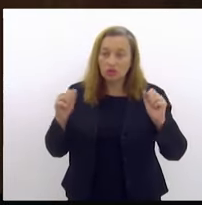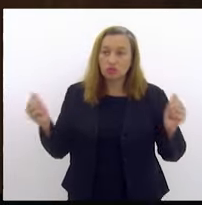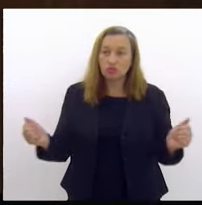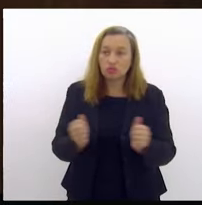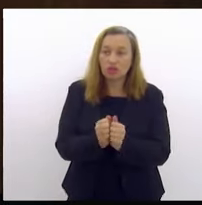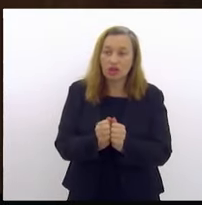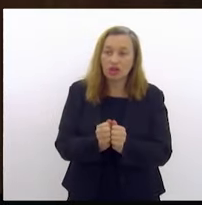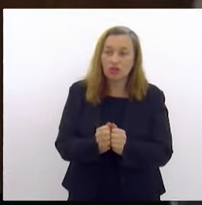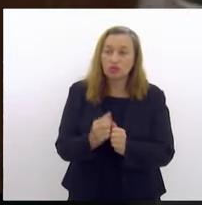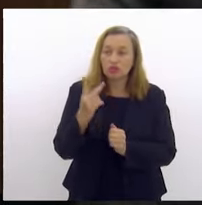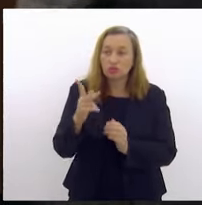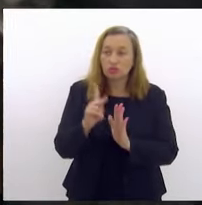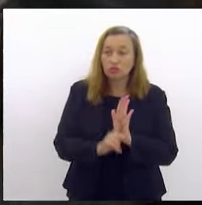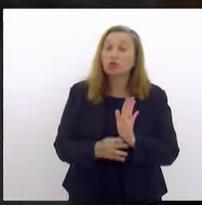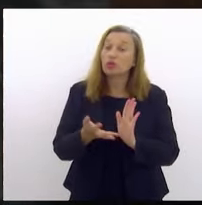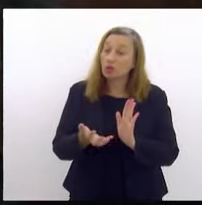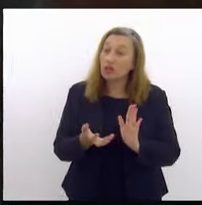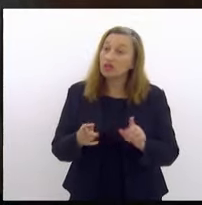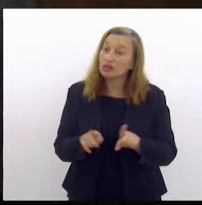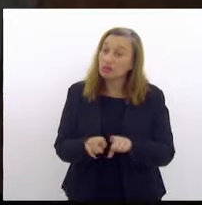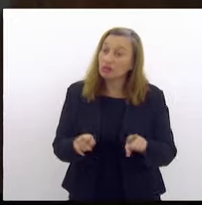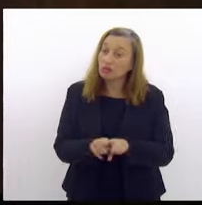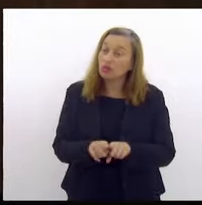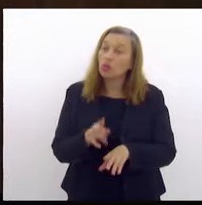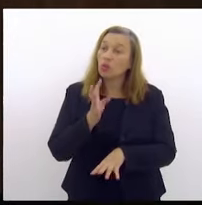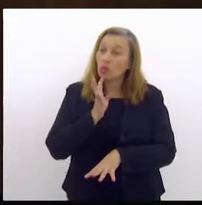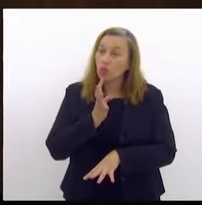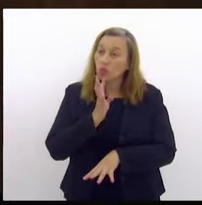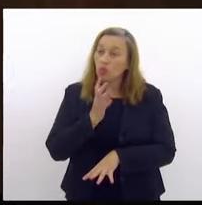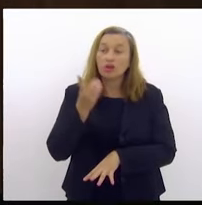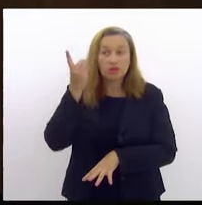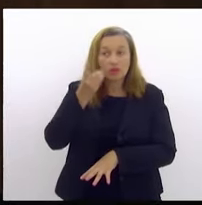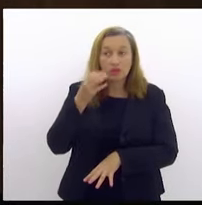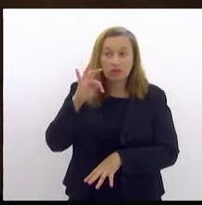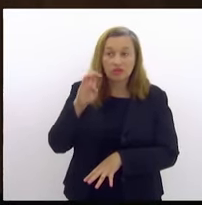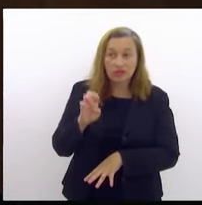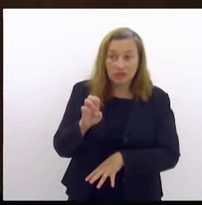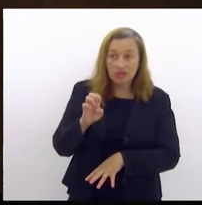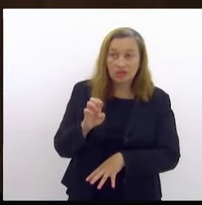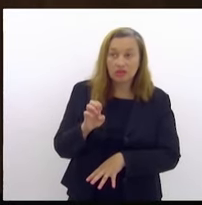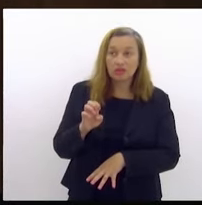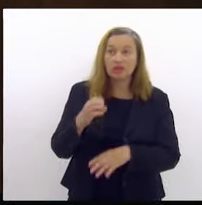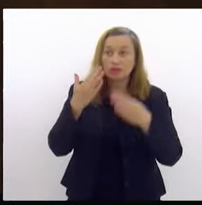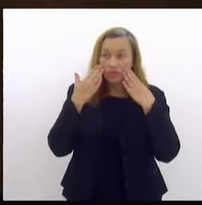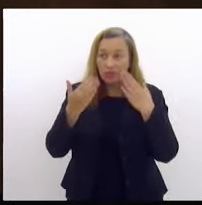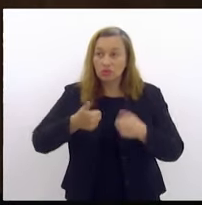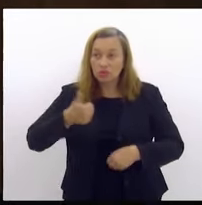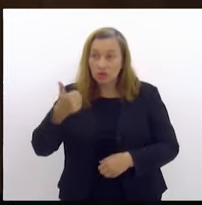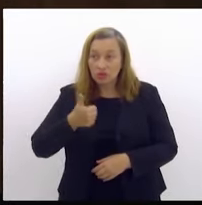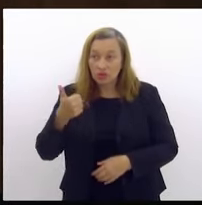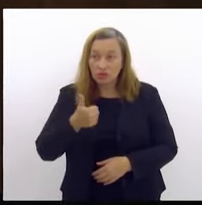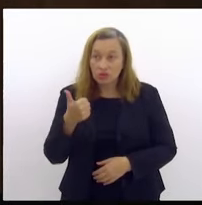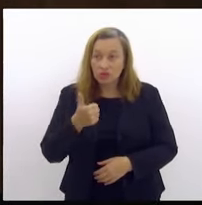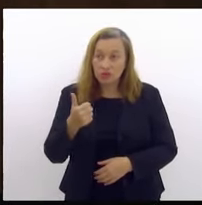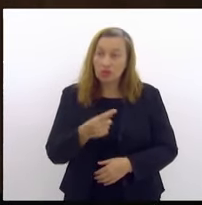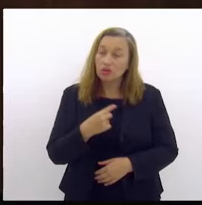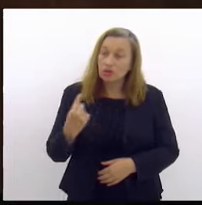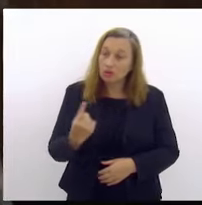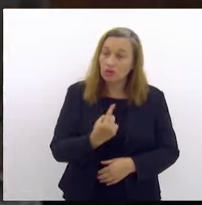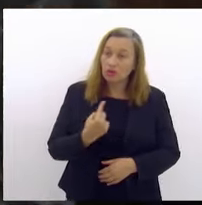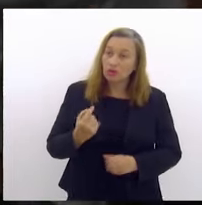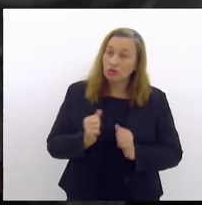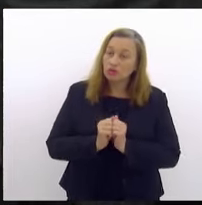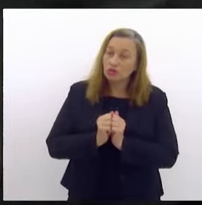dois projetos, então queria também reconhecer que a deputada Franciane Mota foi quem apresentou primeiro, e nós, as